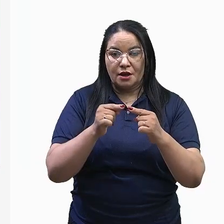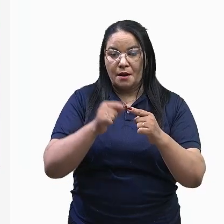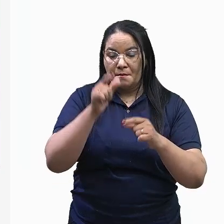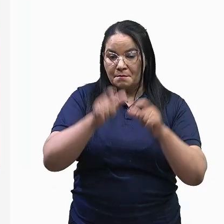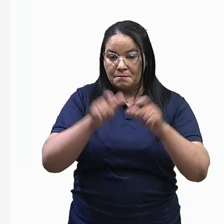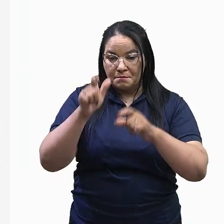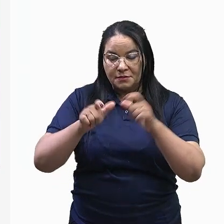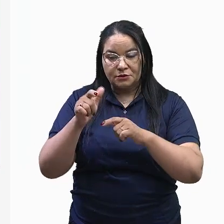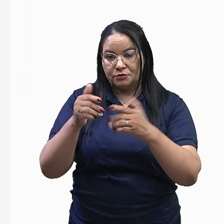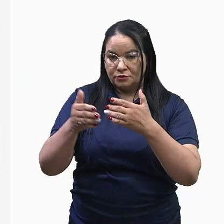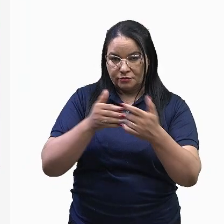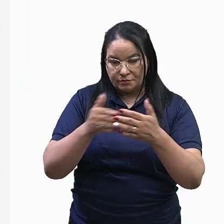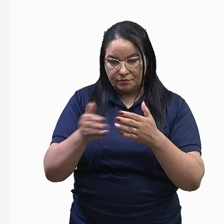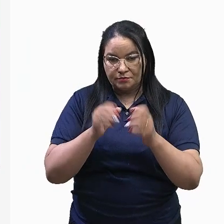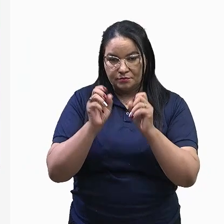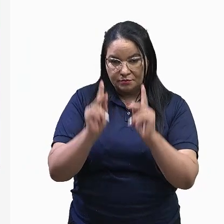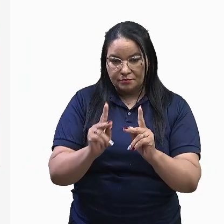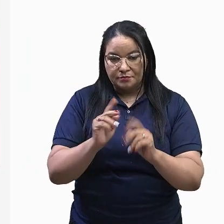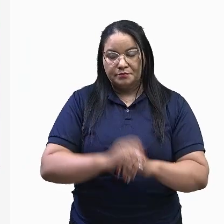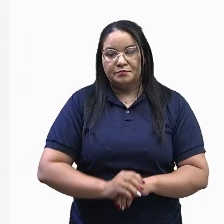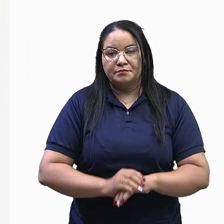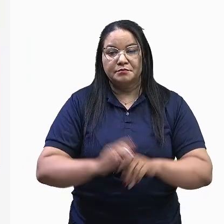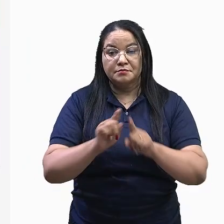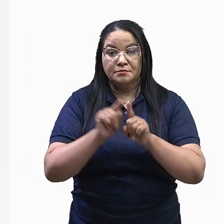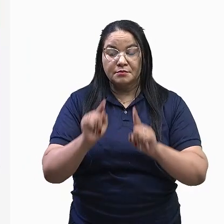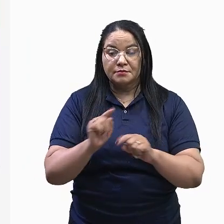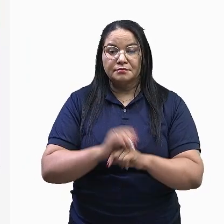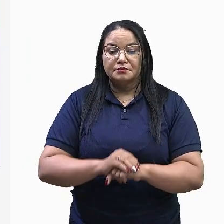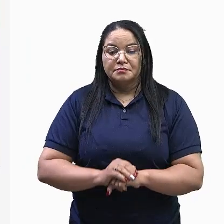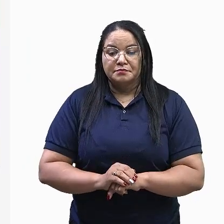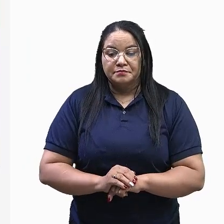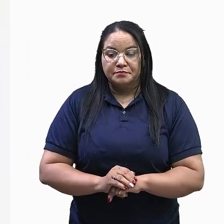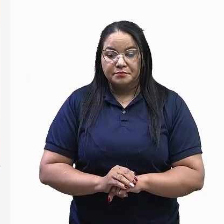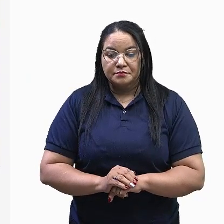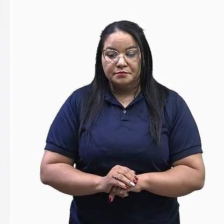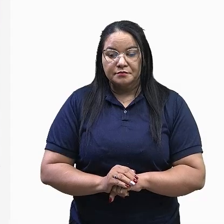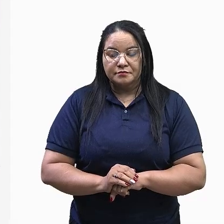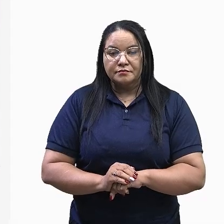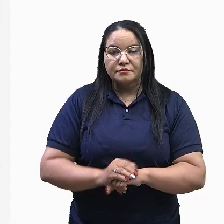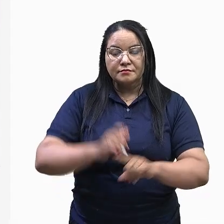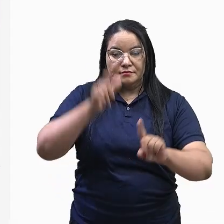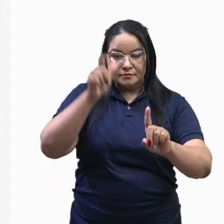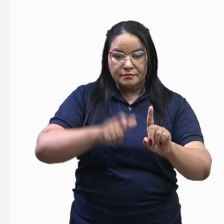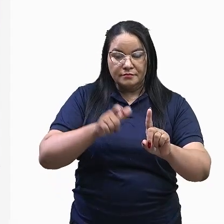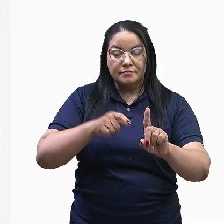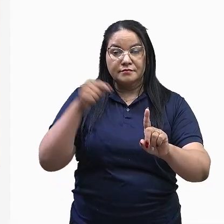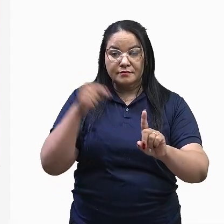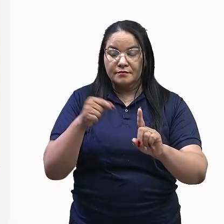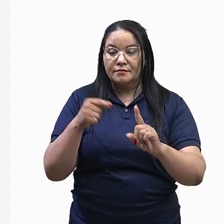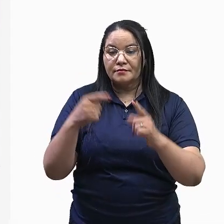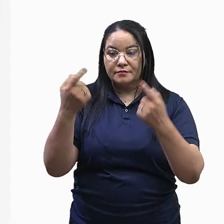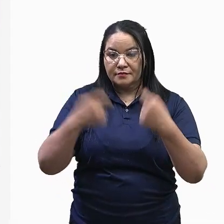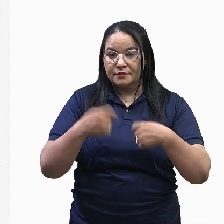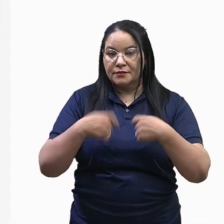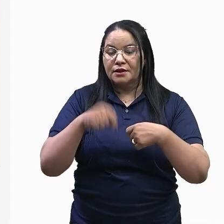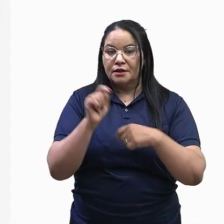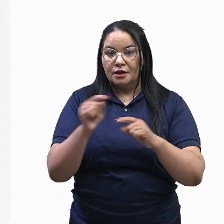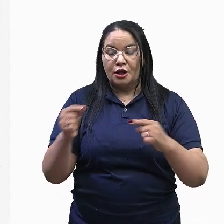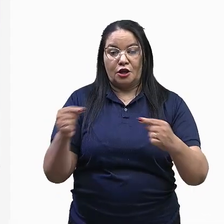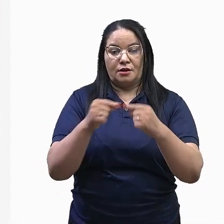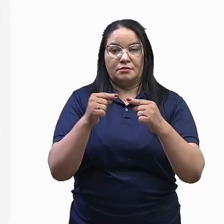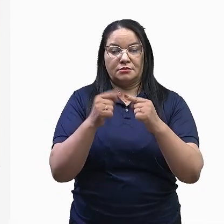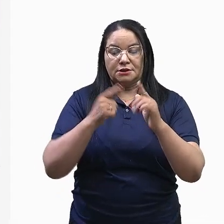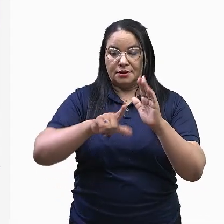pessoa, né? Então, não importa aqui. Qualquer indivíduo vai estar sujeito ao que está escrito